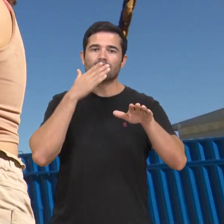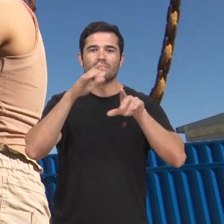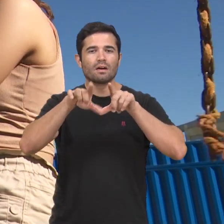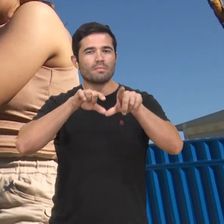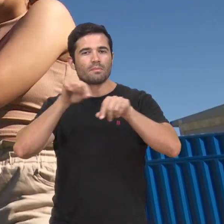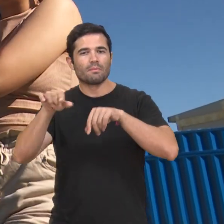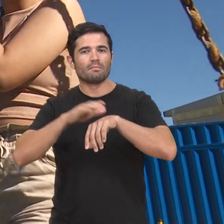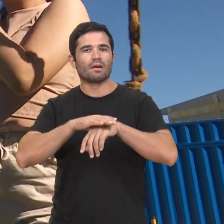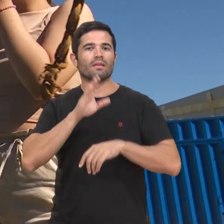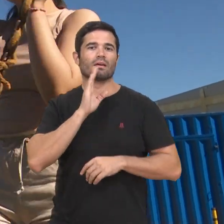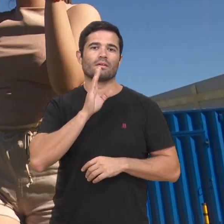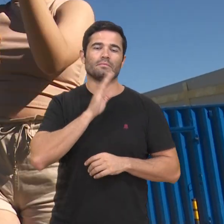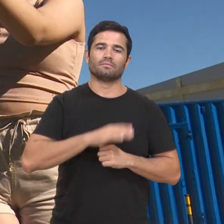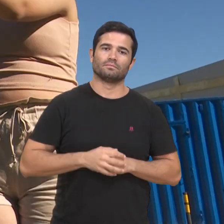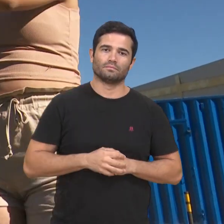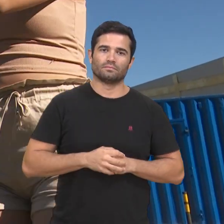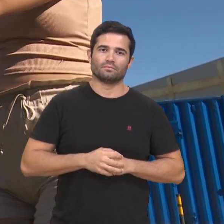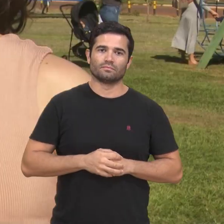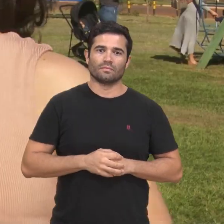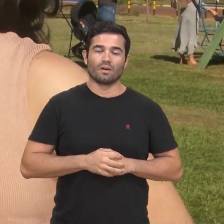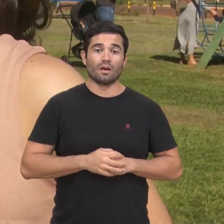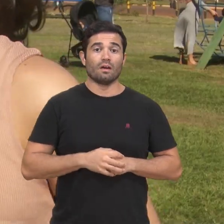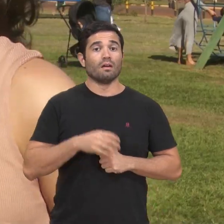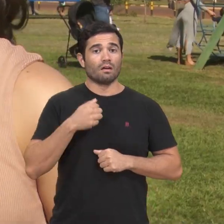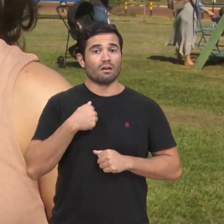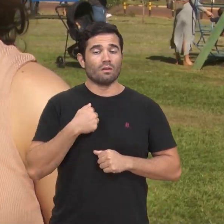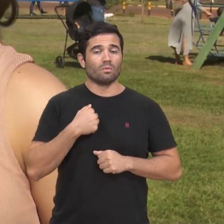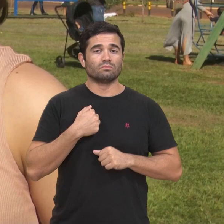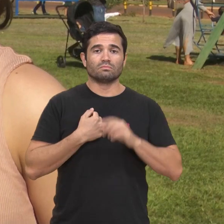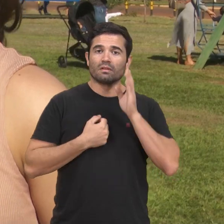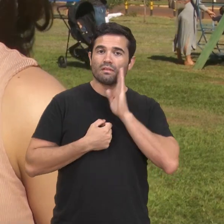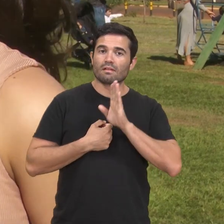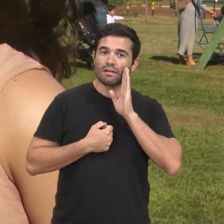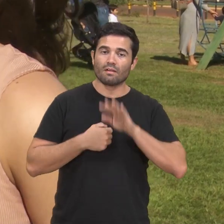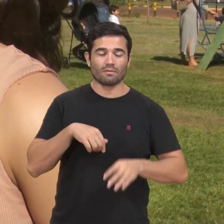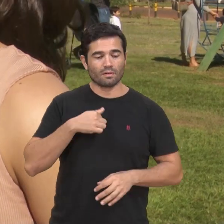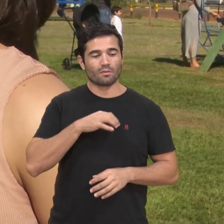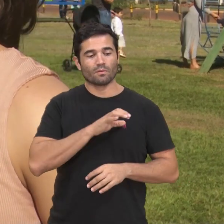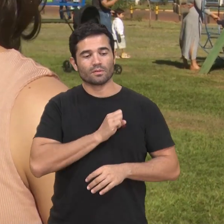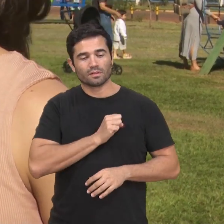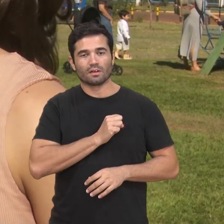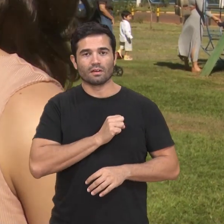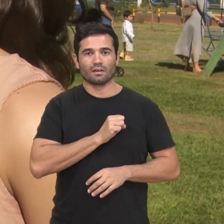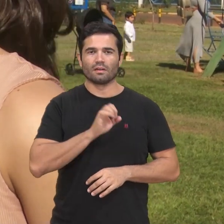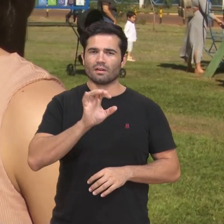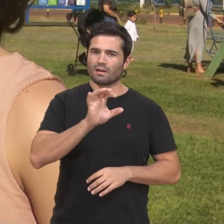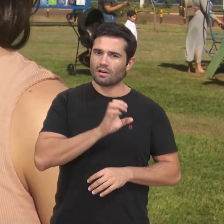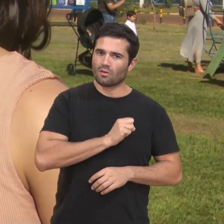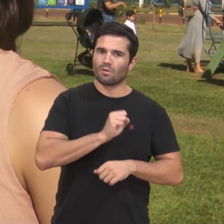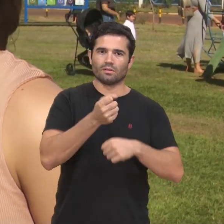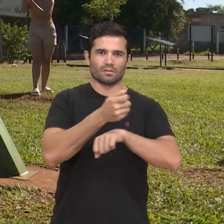poucos vão escolhendo os seus preferidos. Eu achei muito legal, eu adorei e eu